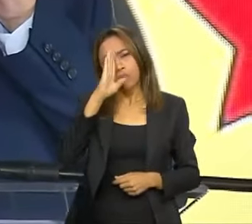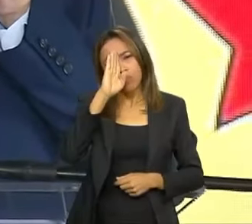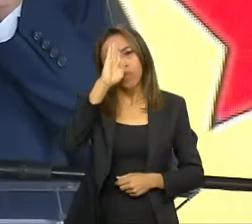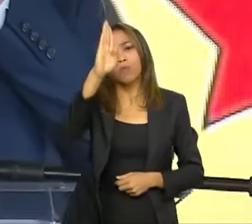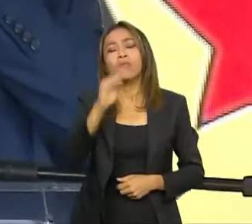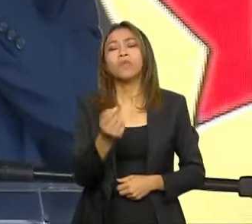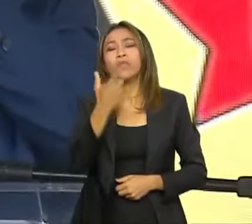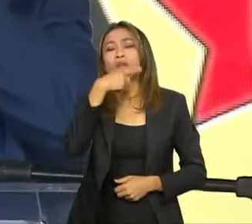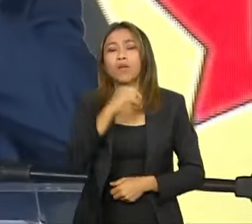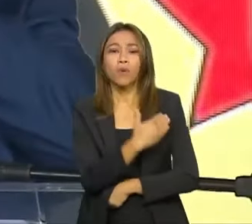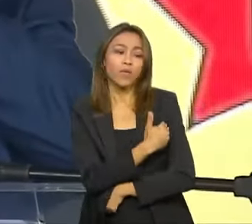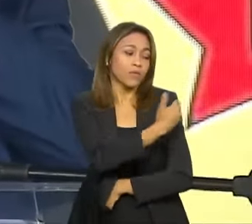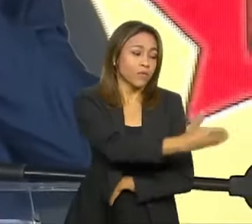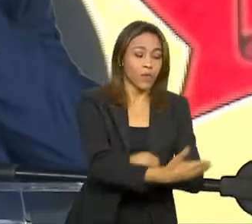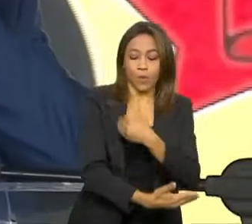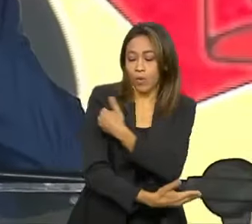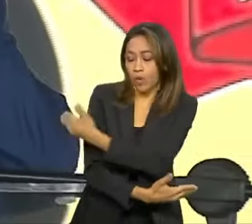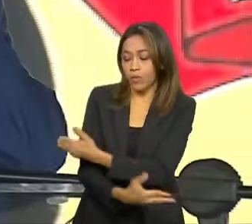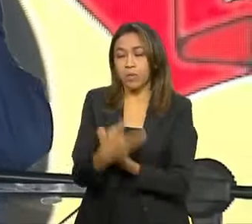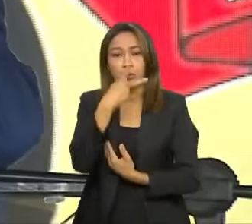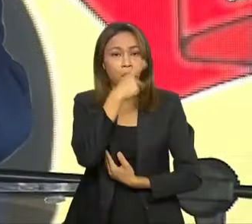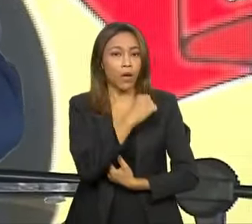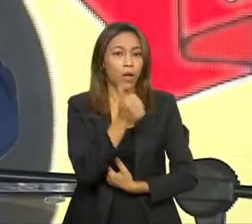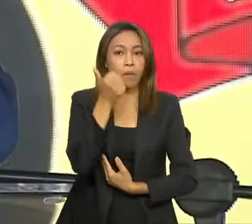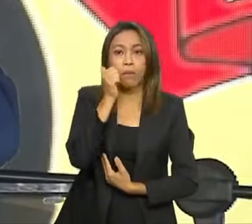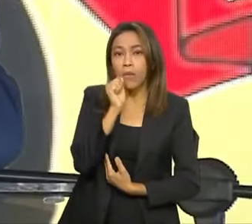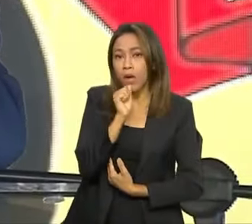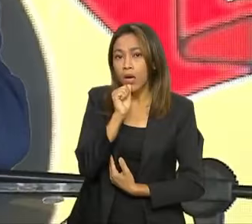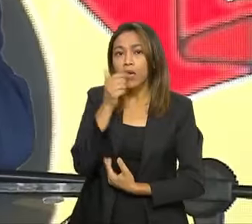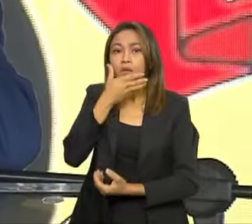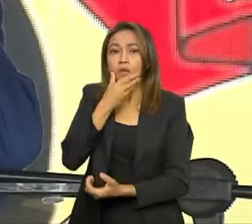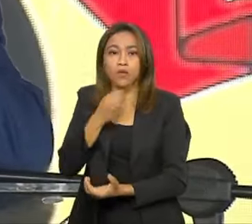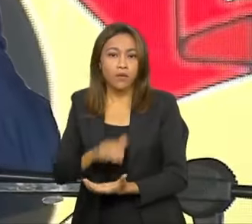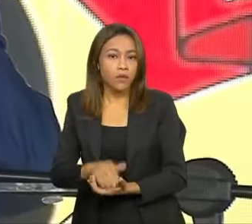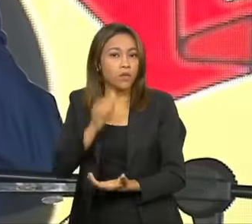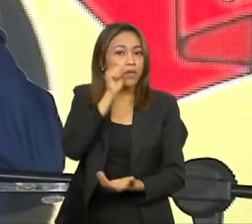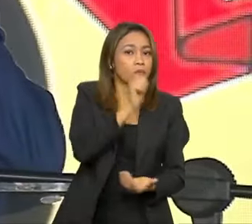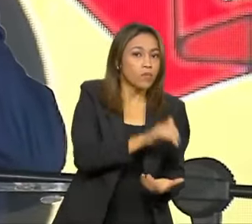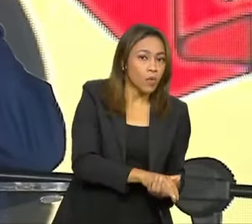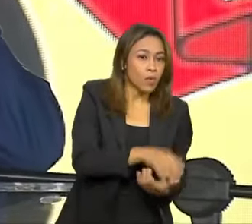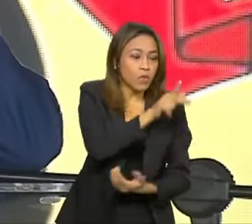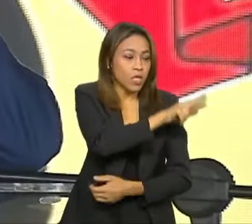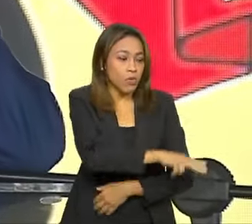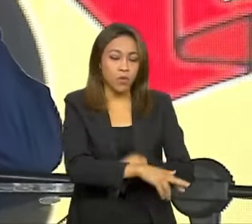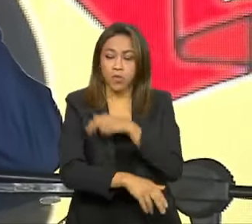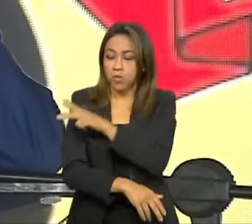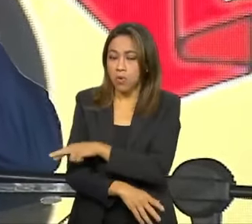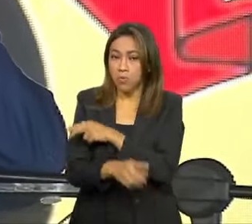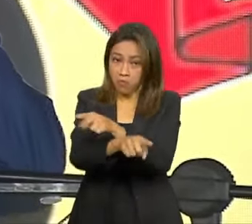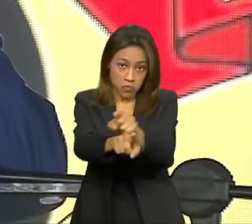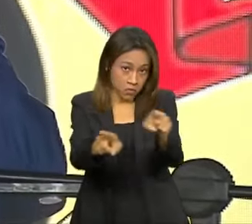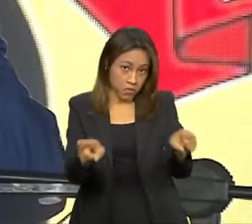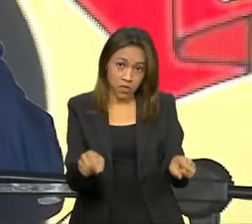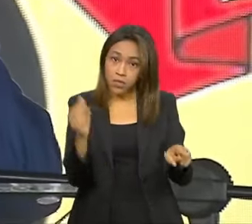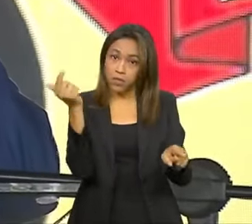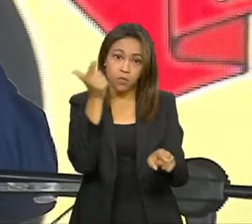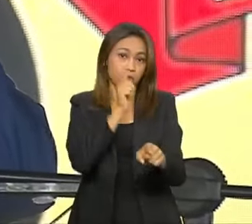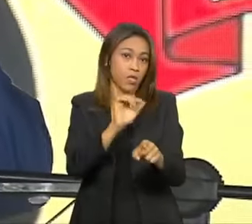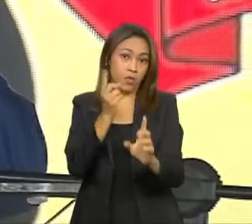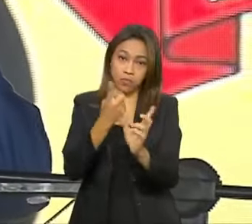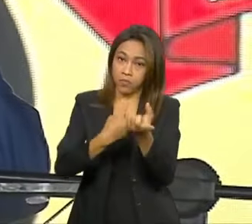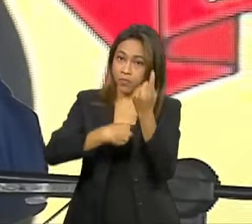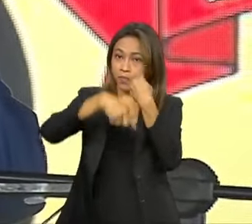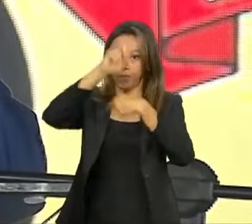próximos. Porque sem pais, mães, cônjuges, irmãos, os senhores não teriam